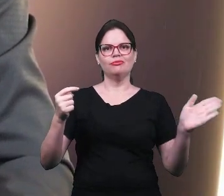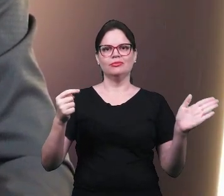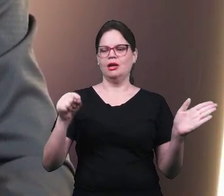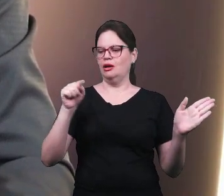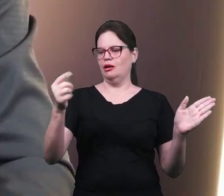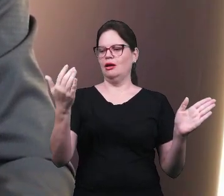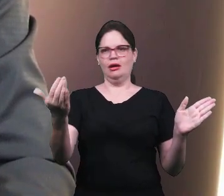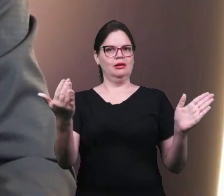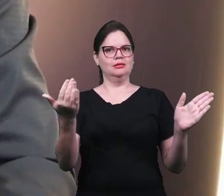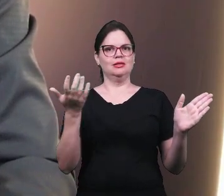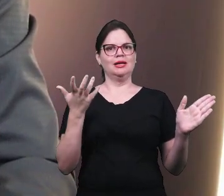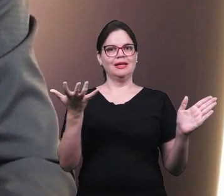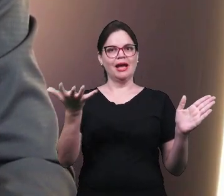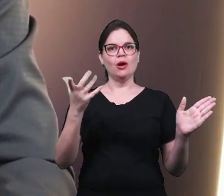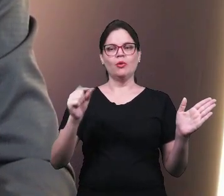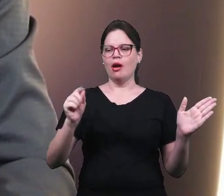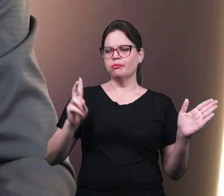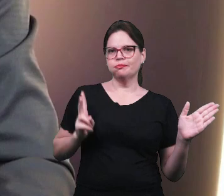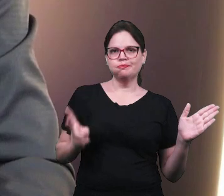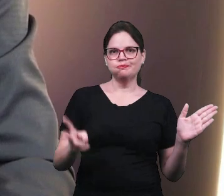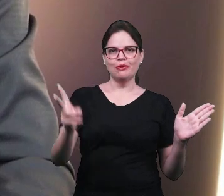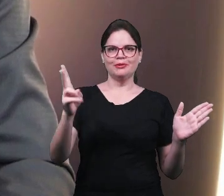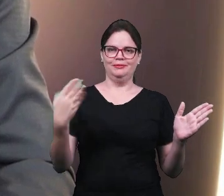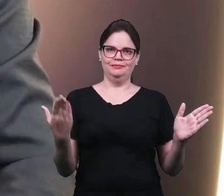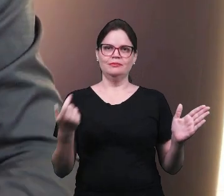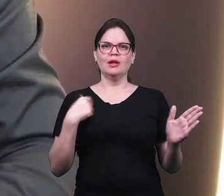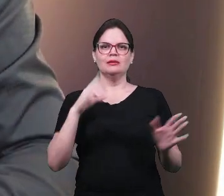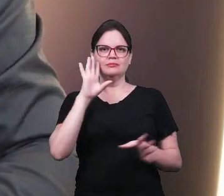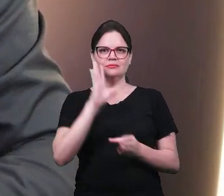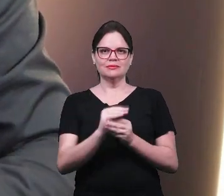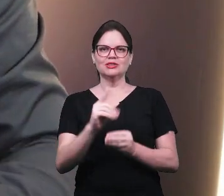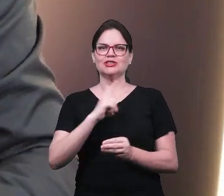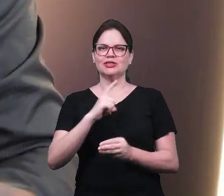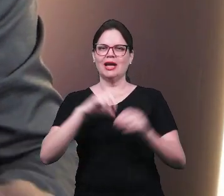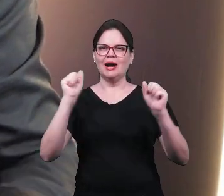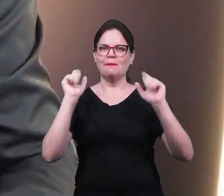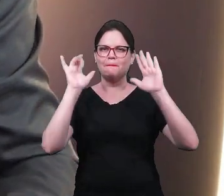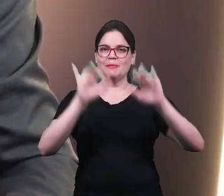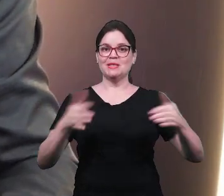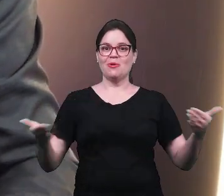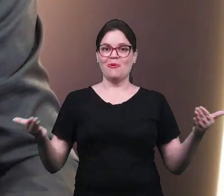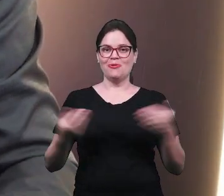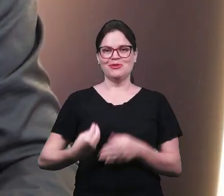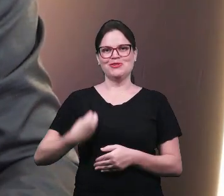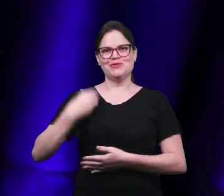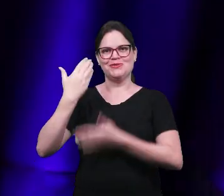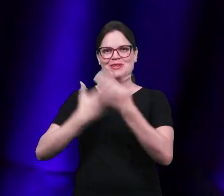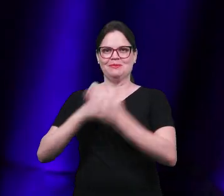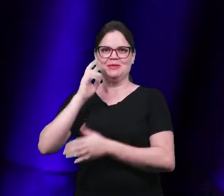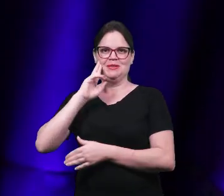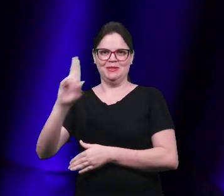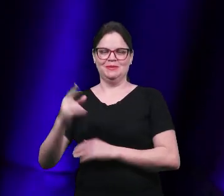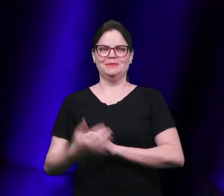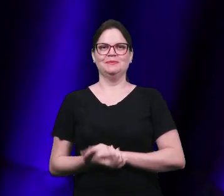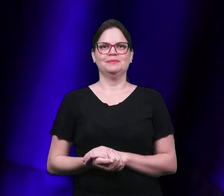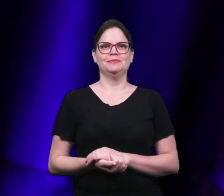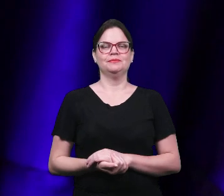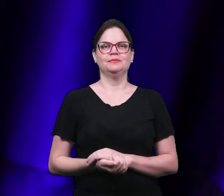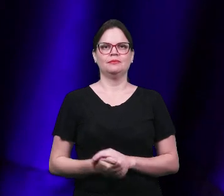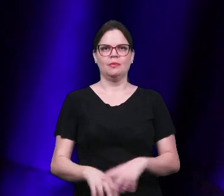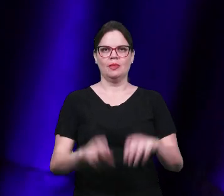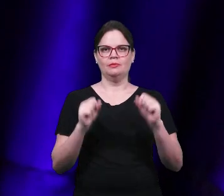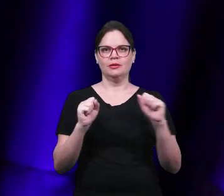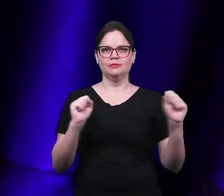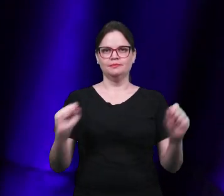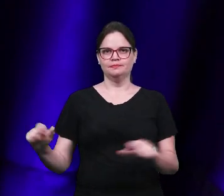experiência de viver esta bênção na presença de Deus. Sim, né? Sim. Se a gente vê, poderia passar